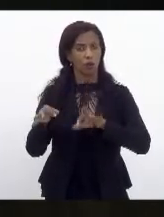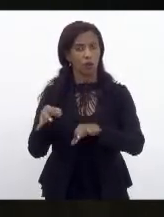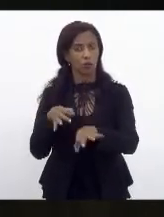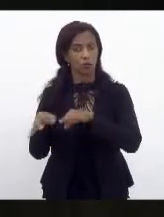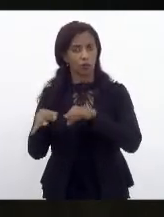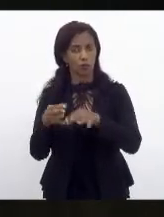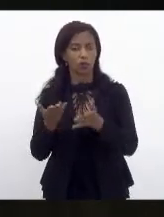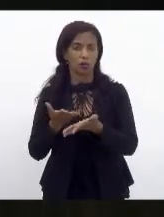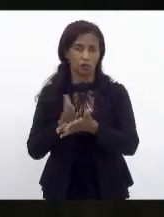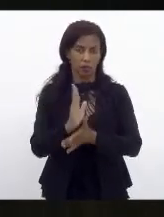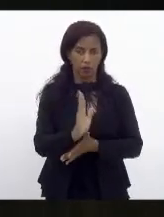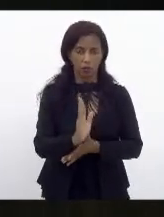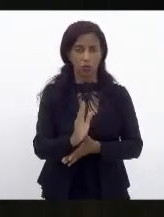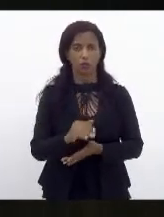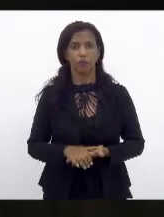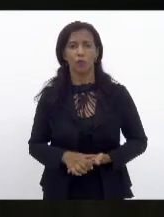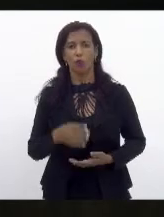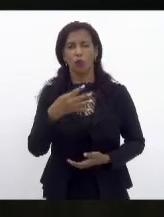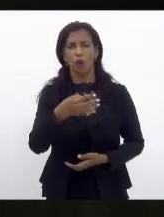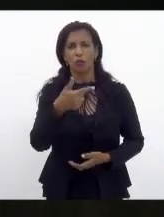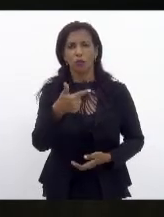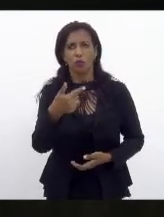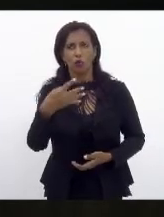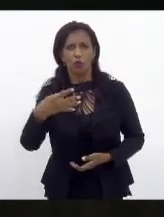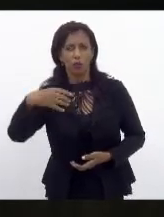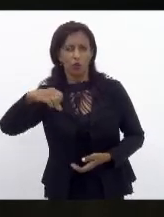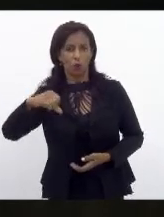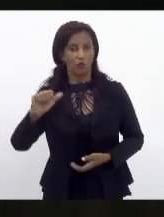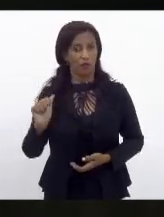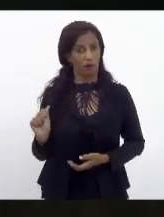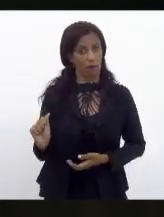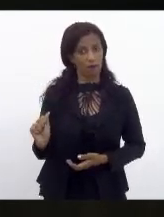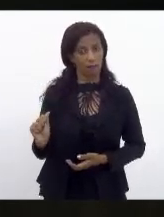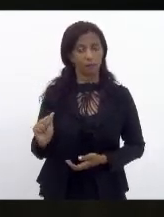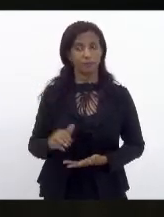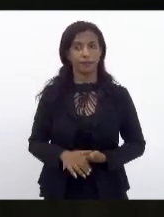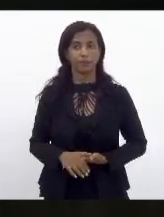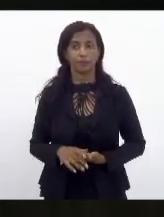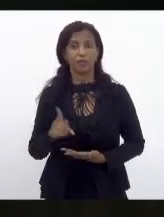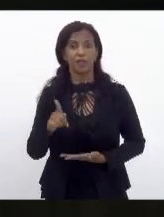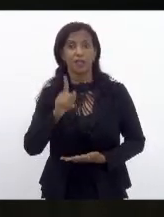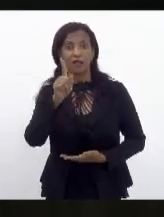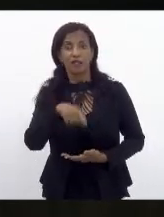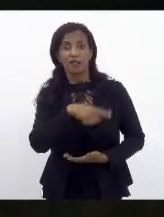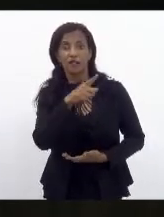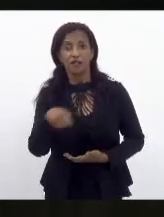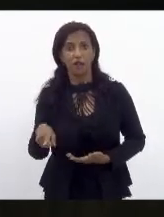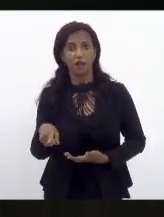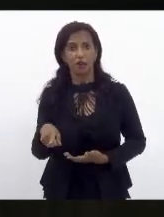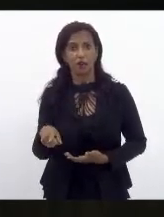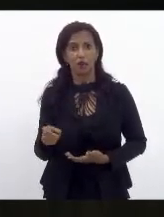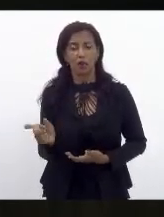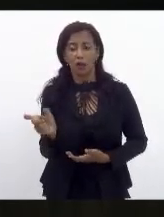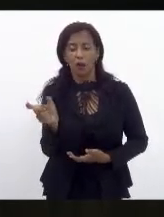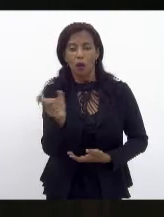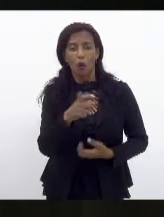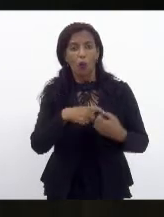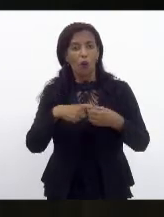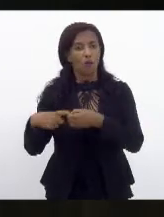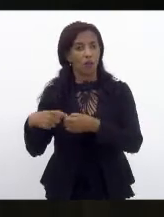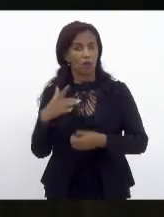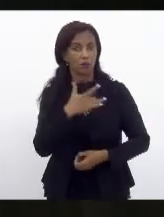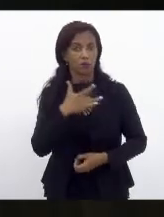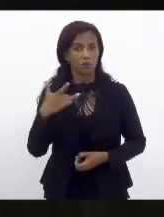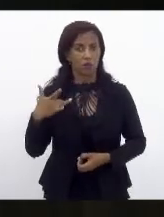projeto que foi aprovado, que é o 4249-A, que veda os planos de saúde, deputada enfermeira